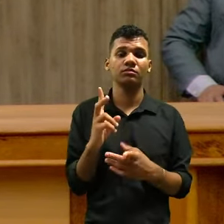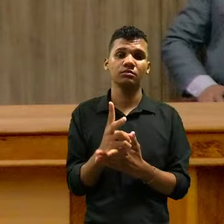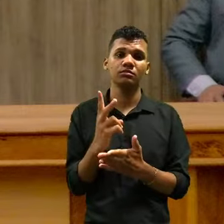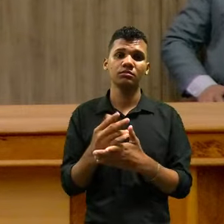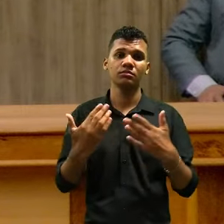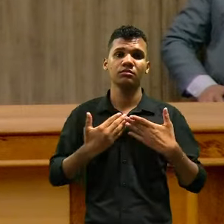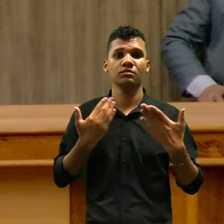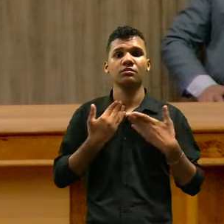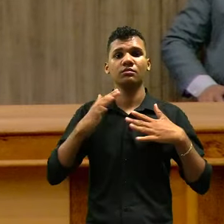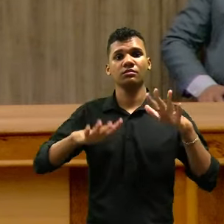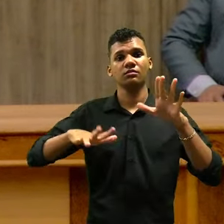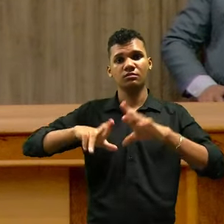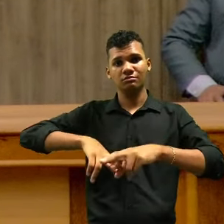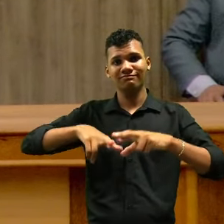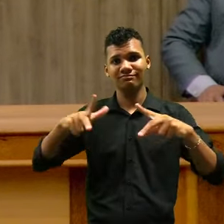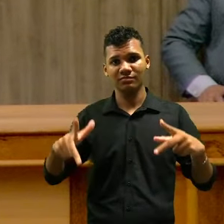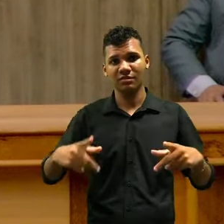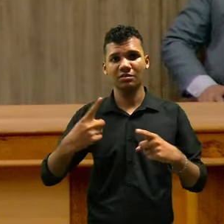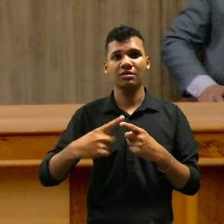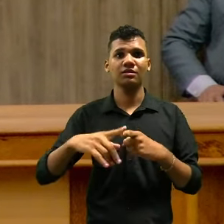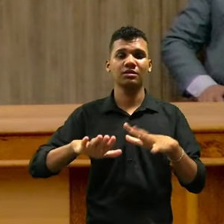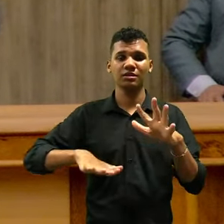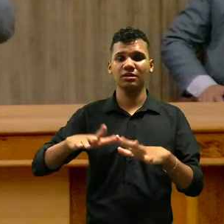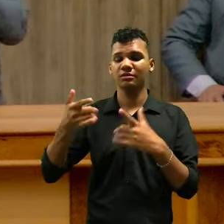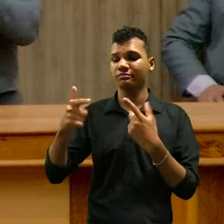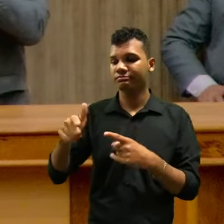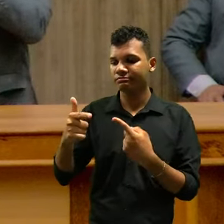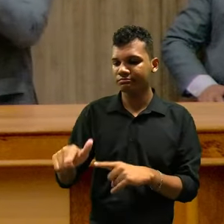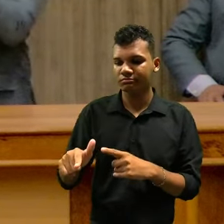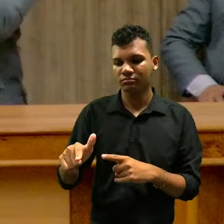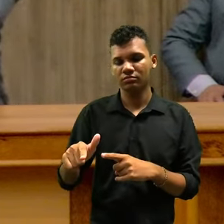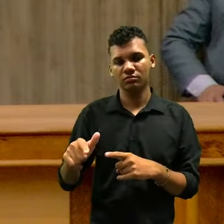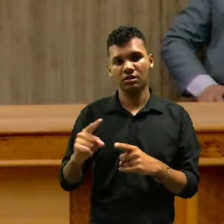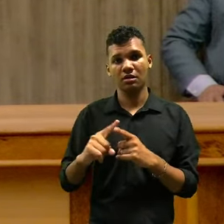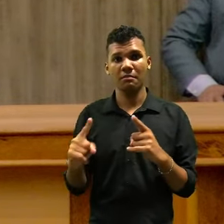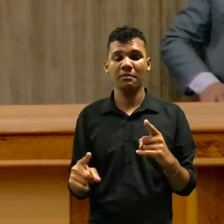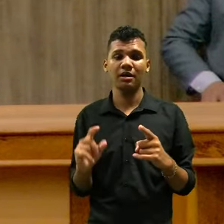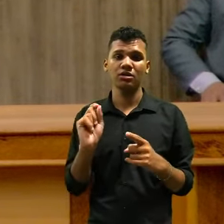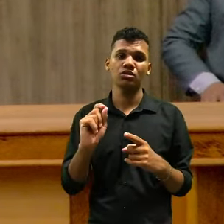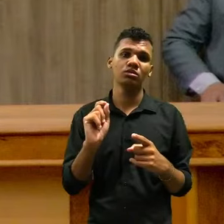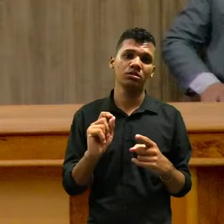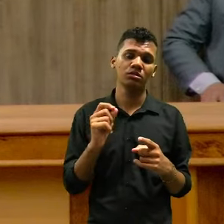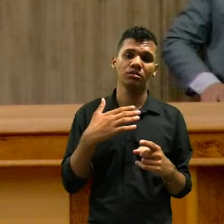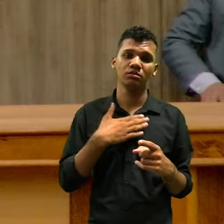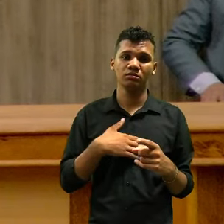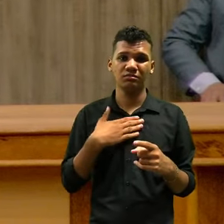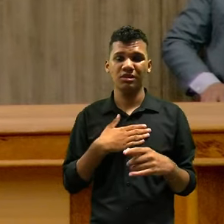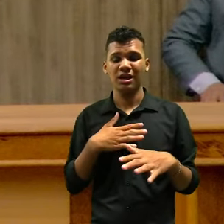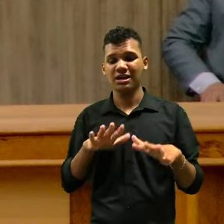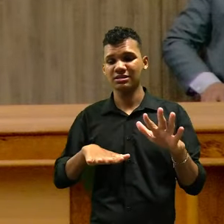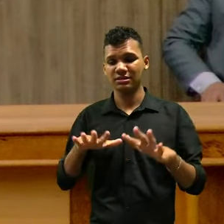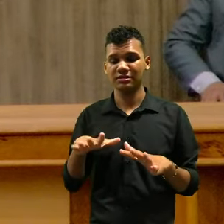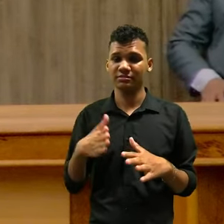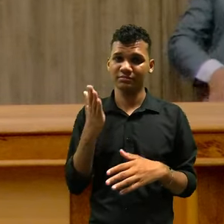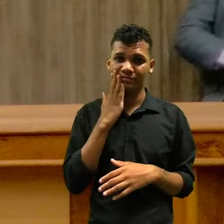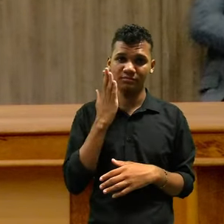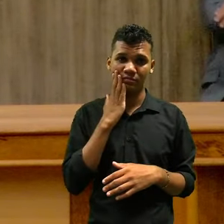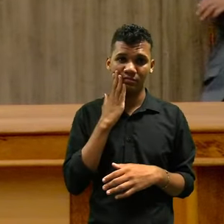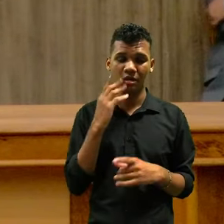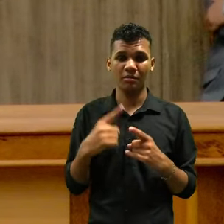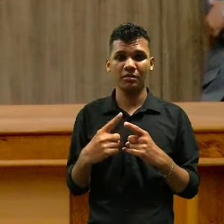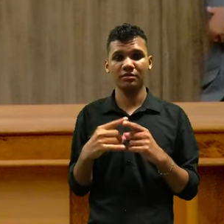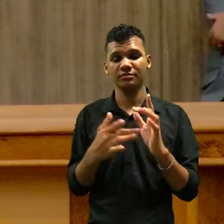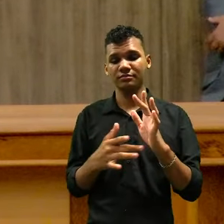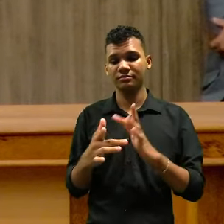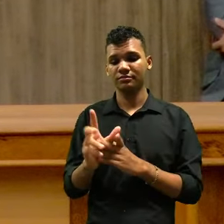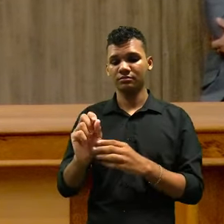diferente de gozo alegria é provocada pel uma circunstância o gozo independe da circunstância quando Jesus disse eu